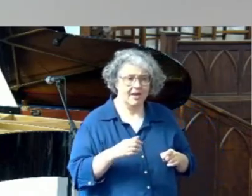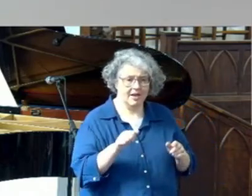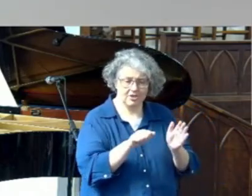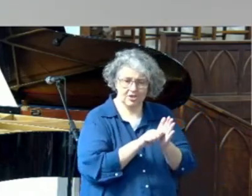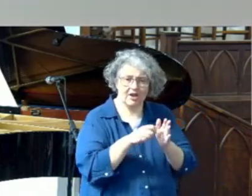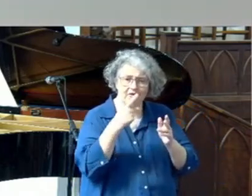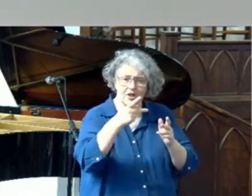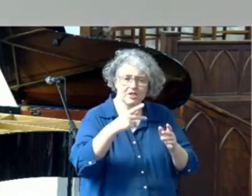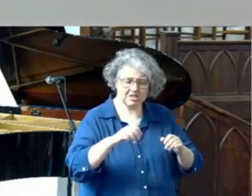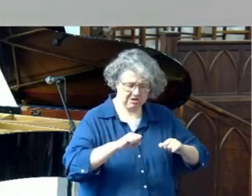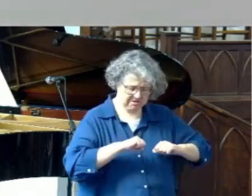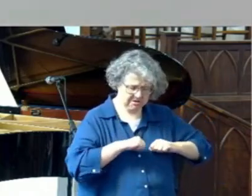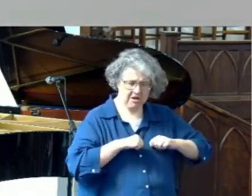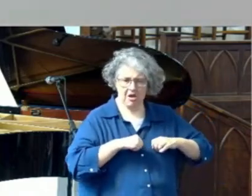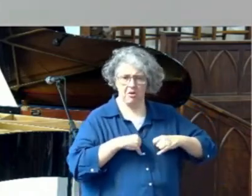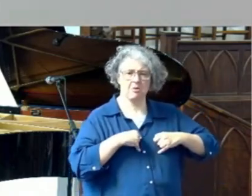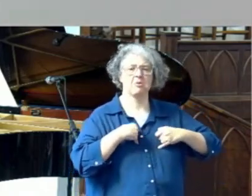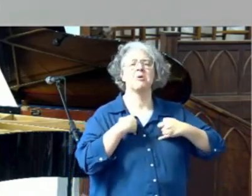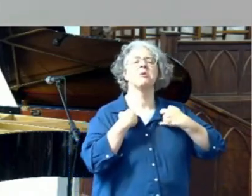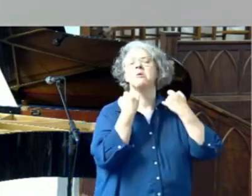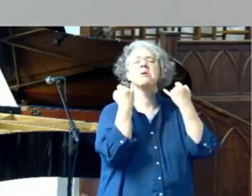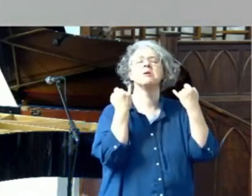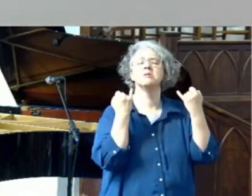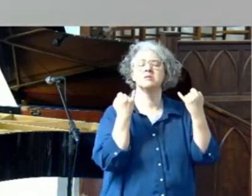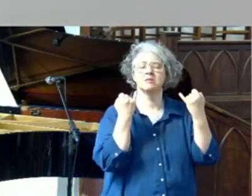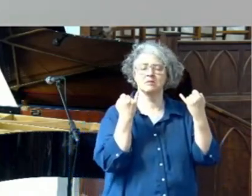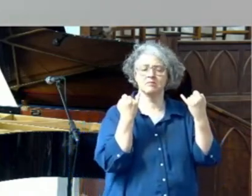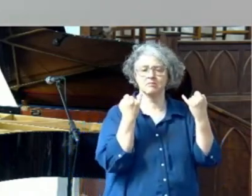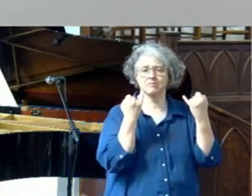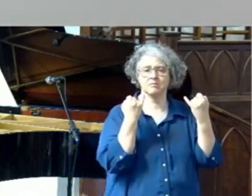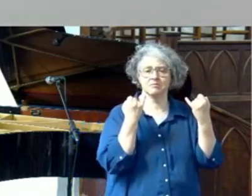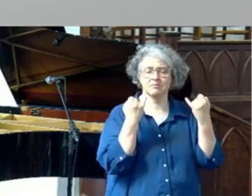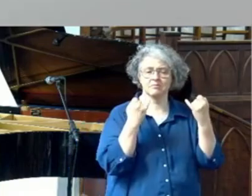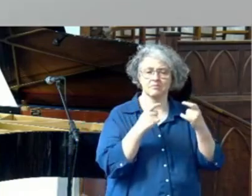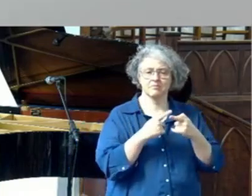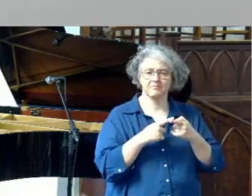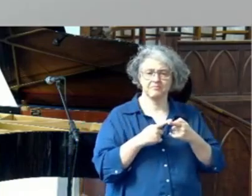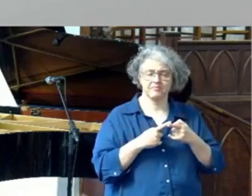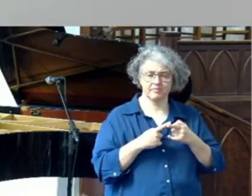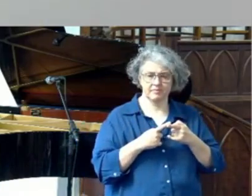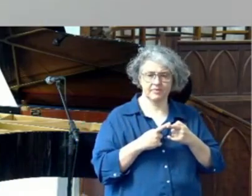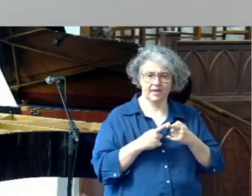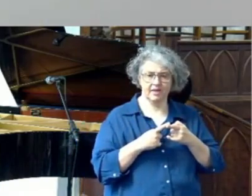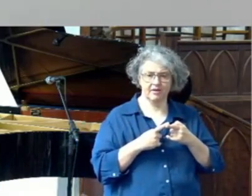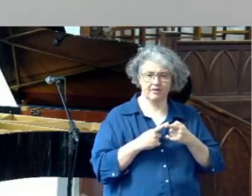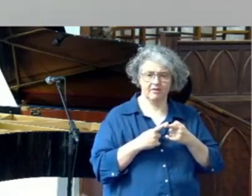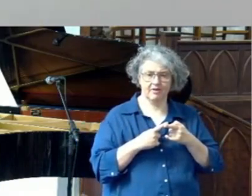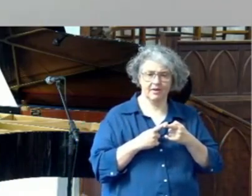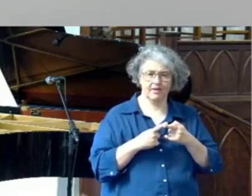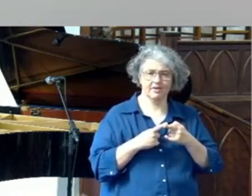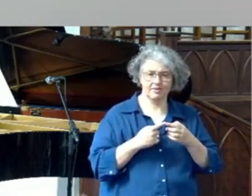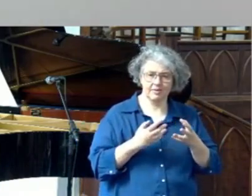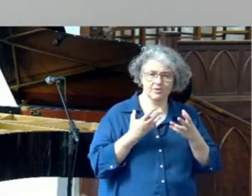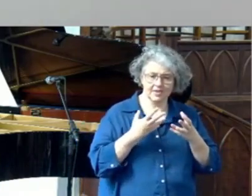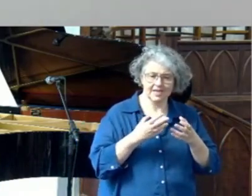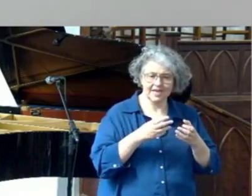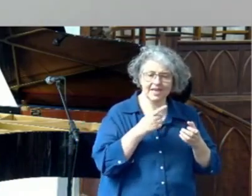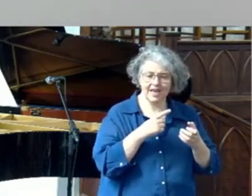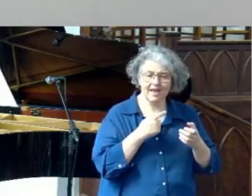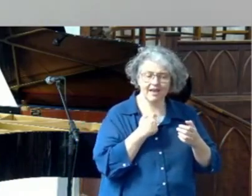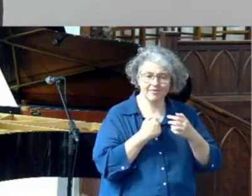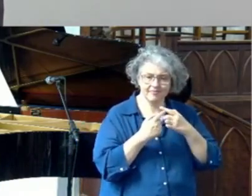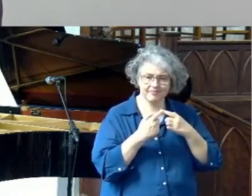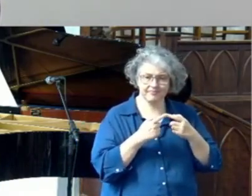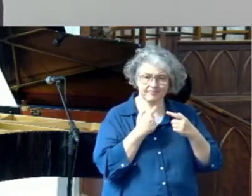melhorar a sua vida sem tratar o que aconteceu até então. Jeremias, em determinado momento, disse uma